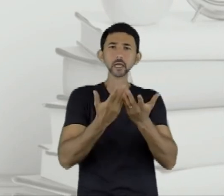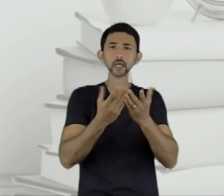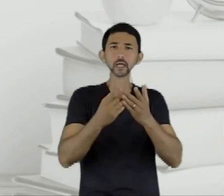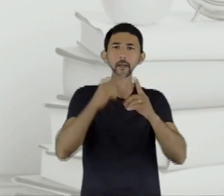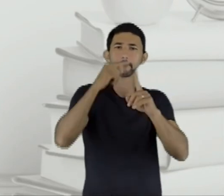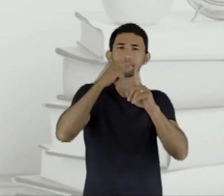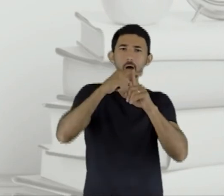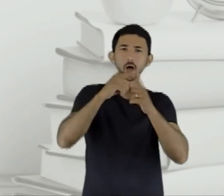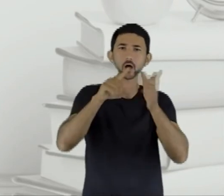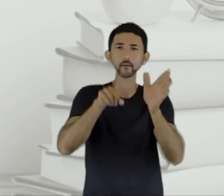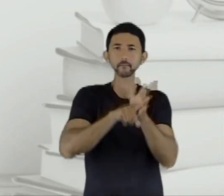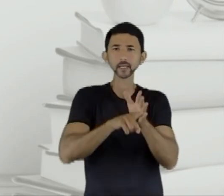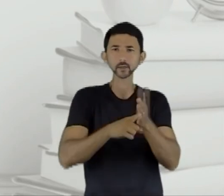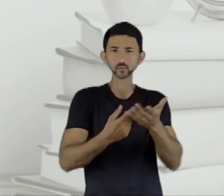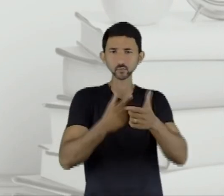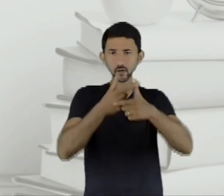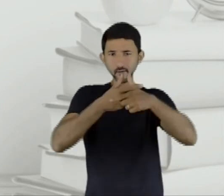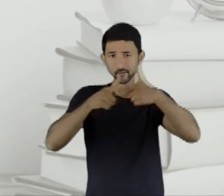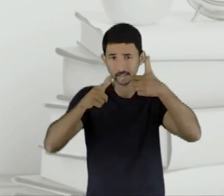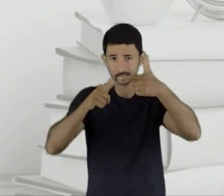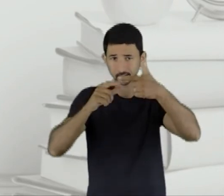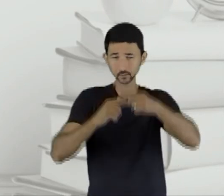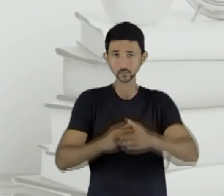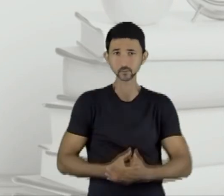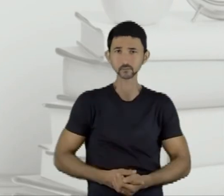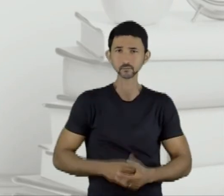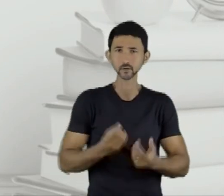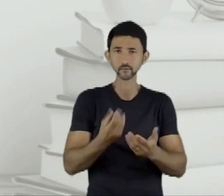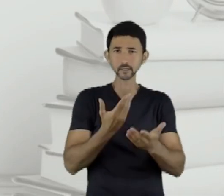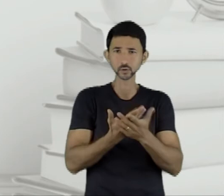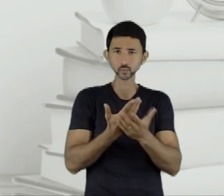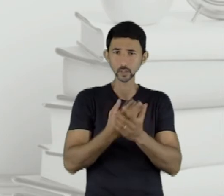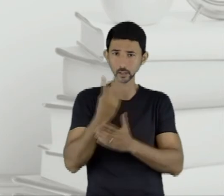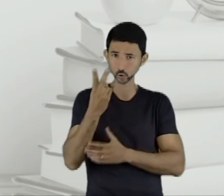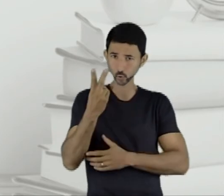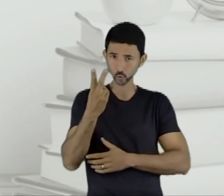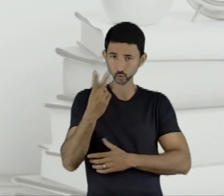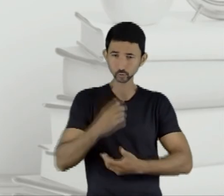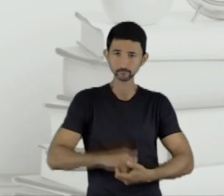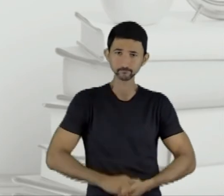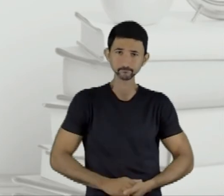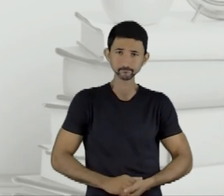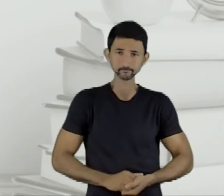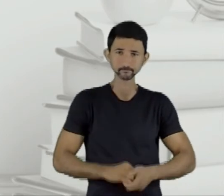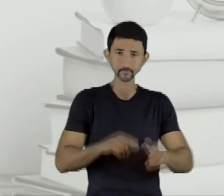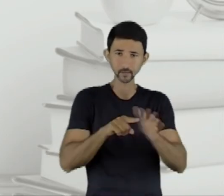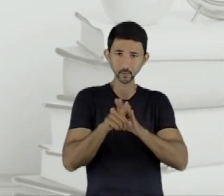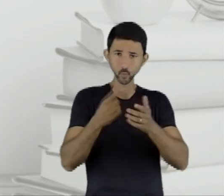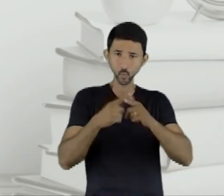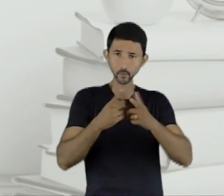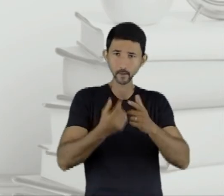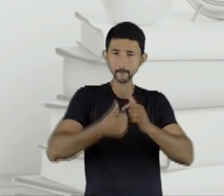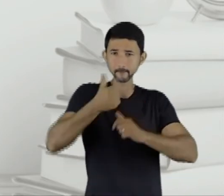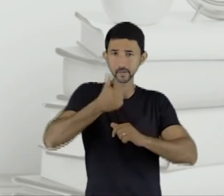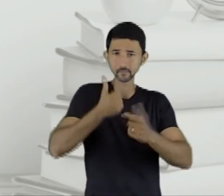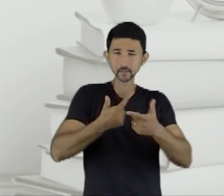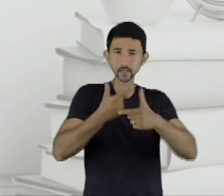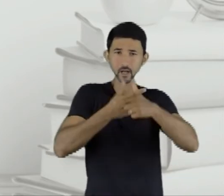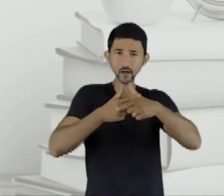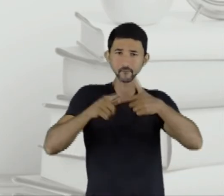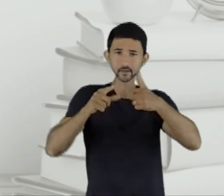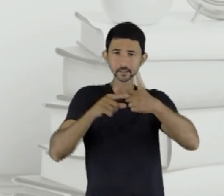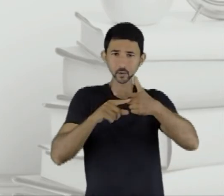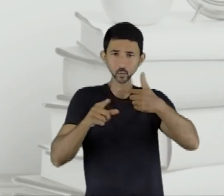forma fracionária? Nós vamos estudar dois casos distintos. O primeiro deles refere-se às frações